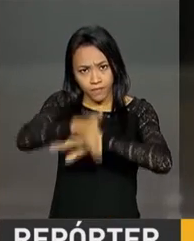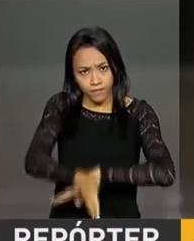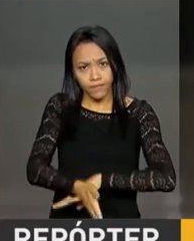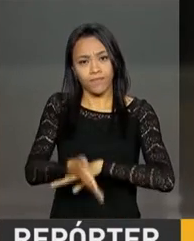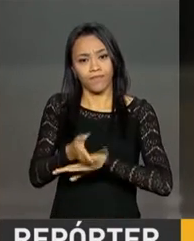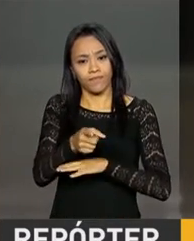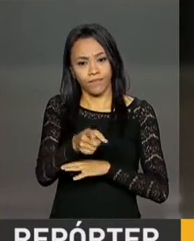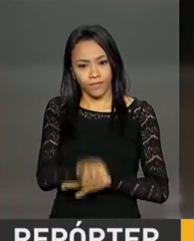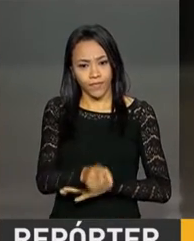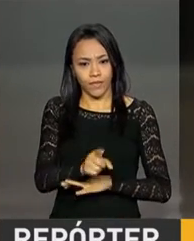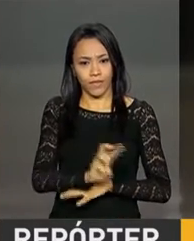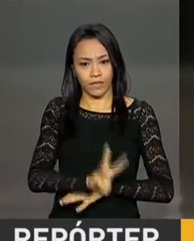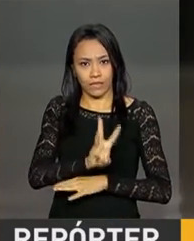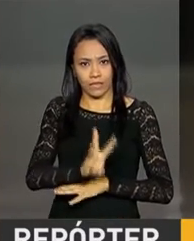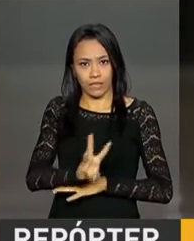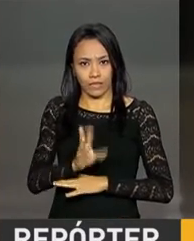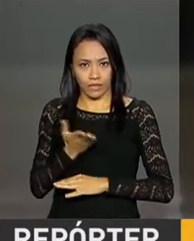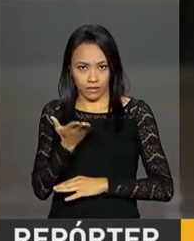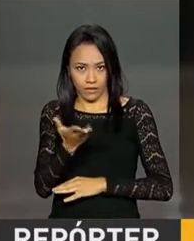no site